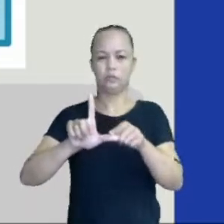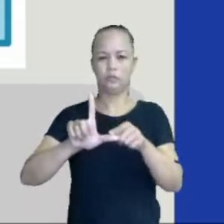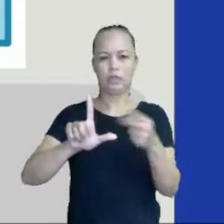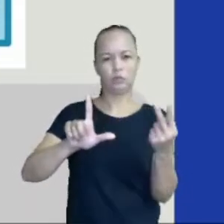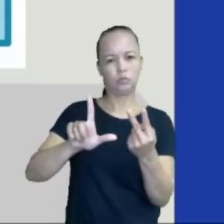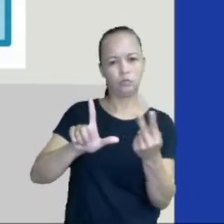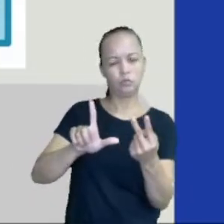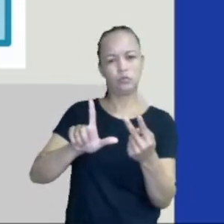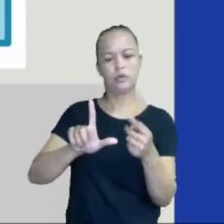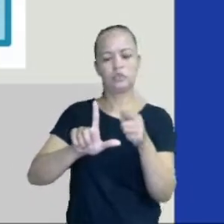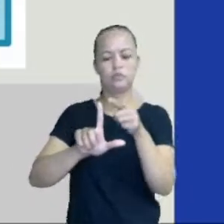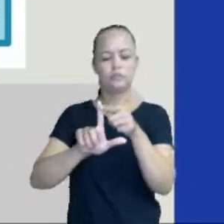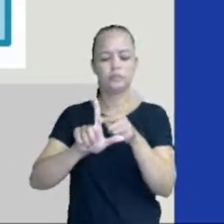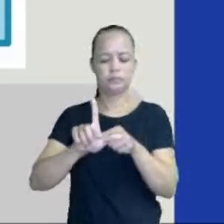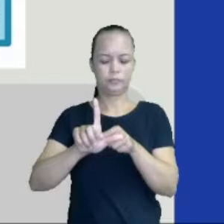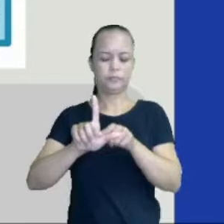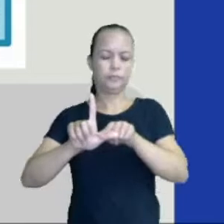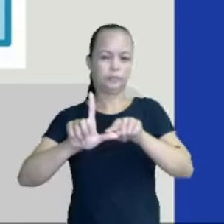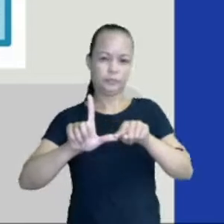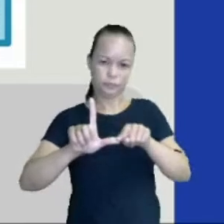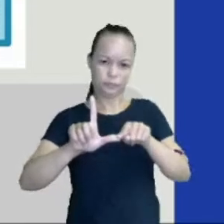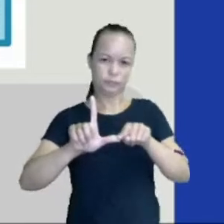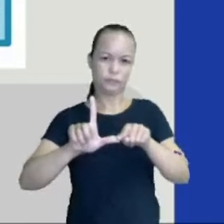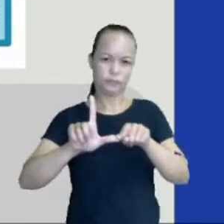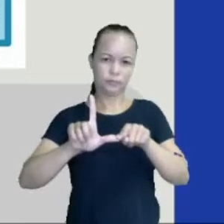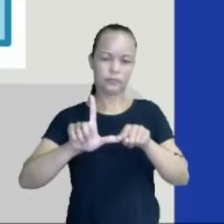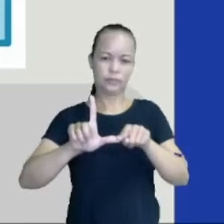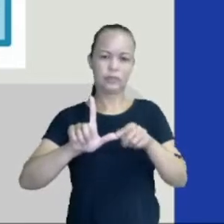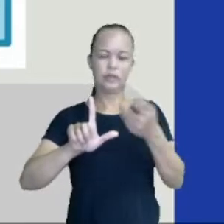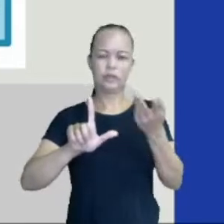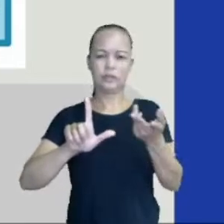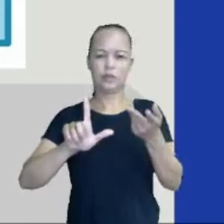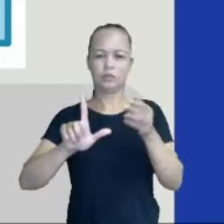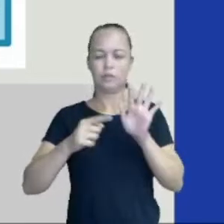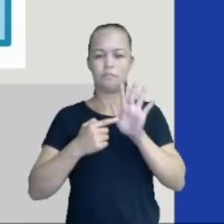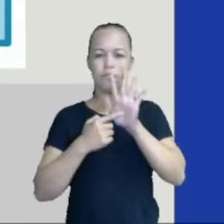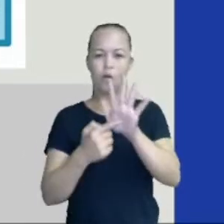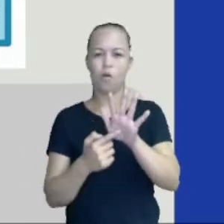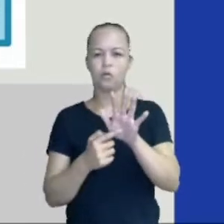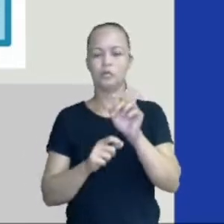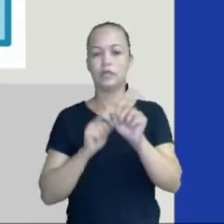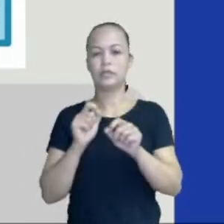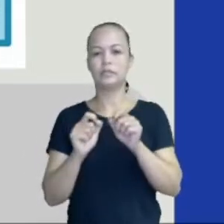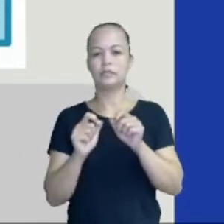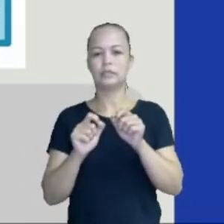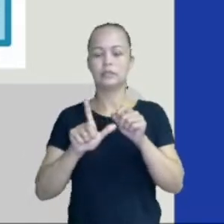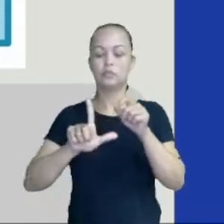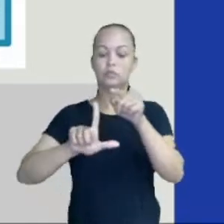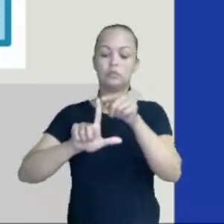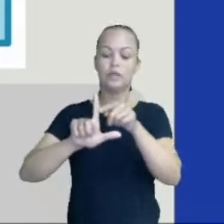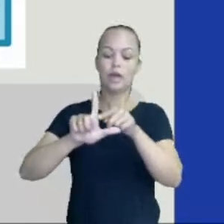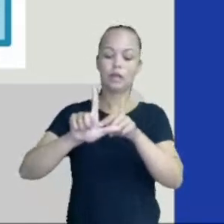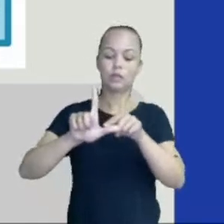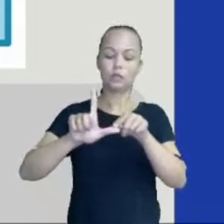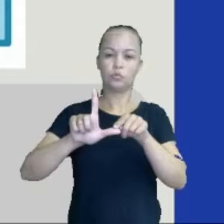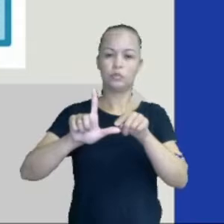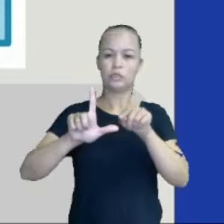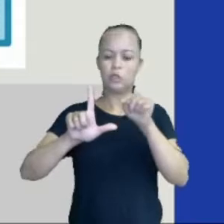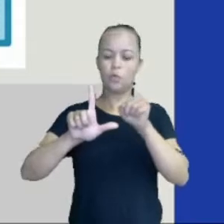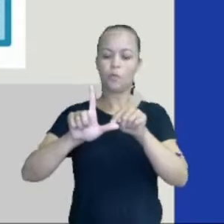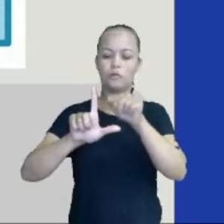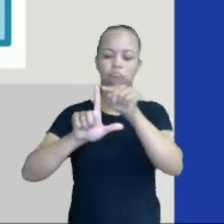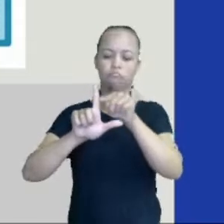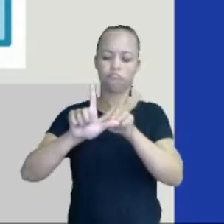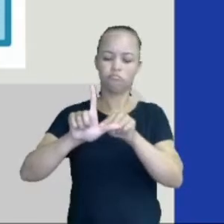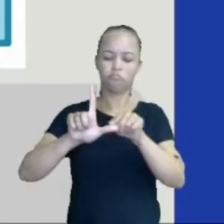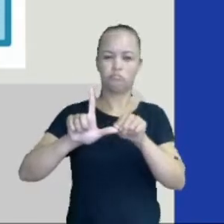semirretas, né? Que elas aparecem a partir dessas duas semirretas que estão saindo da onde? De um mesmo